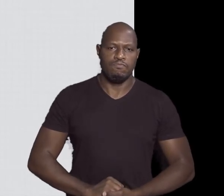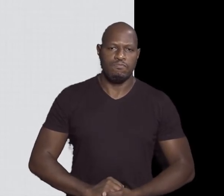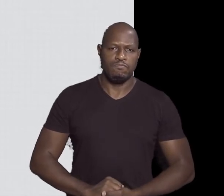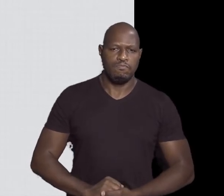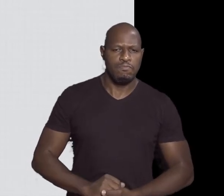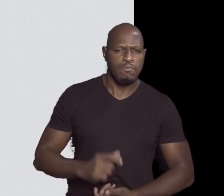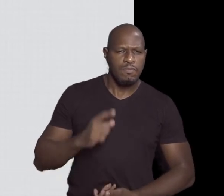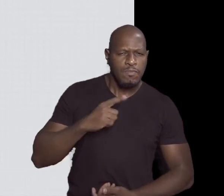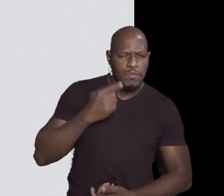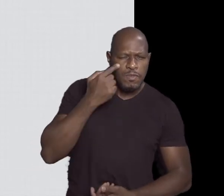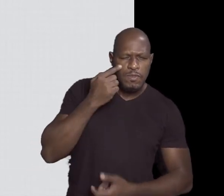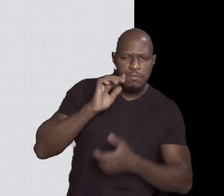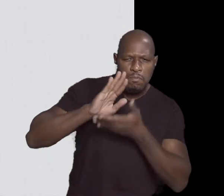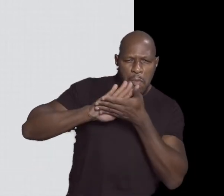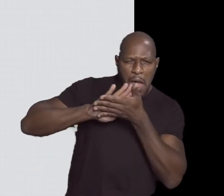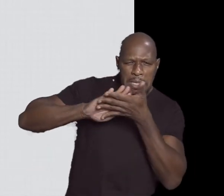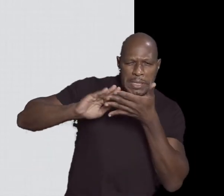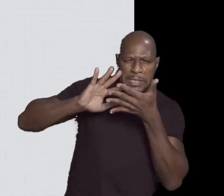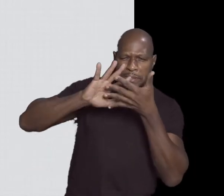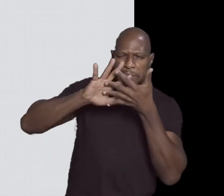tendo manchas,